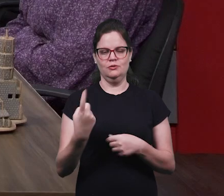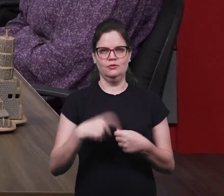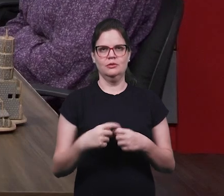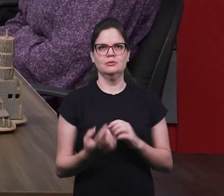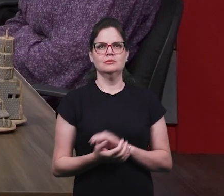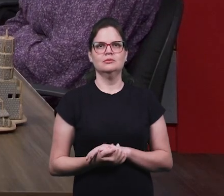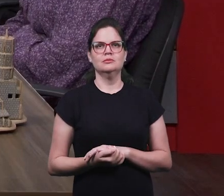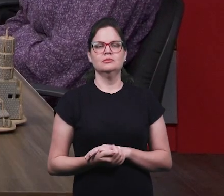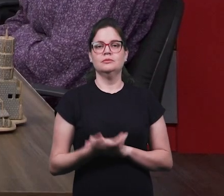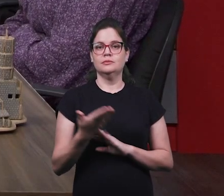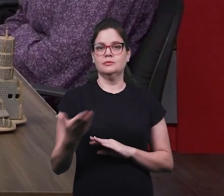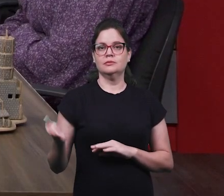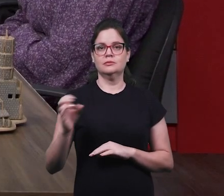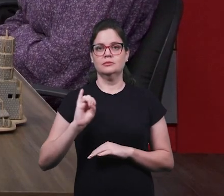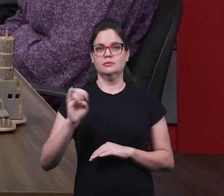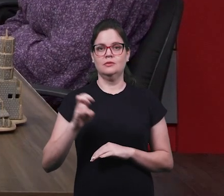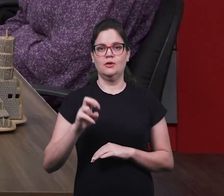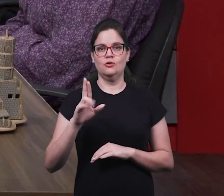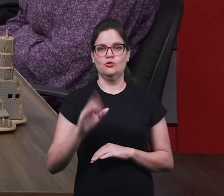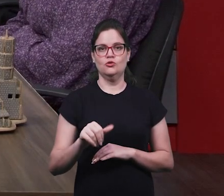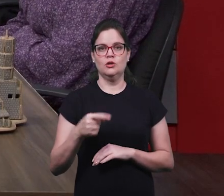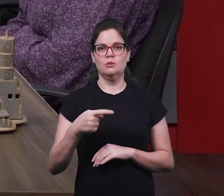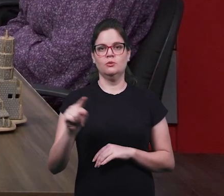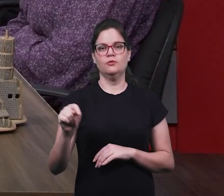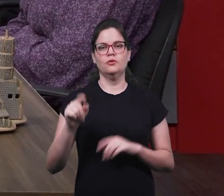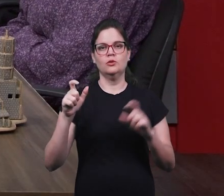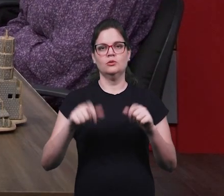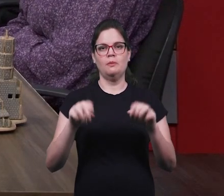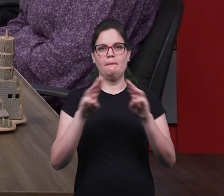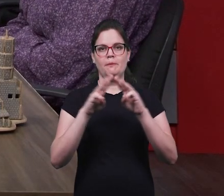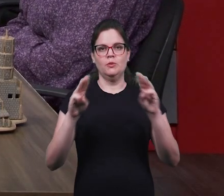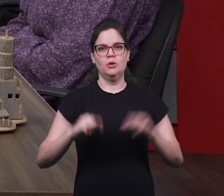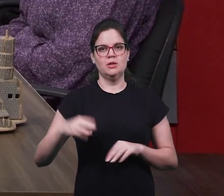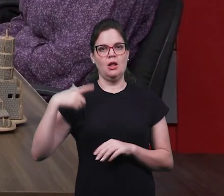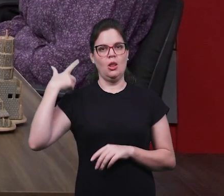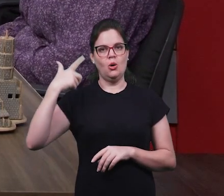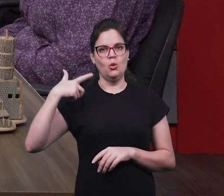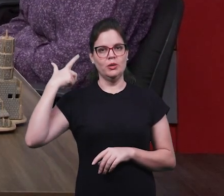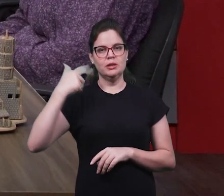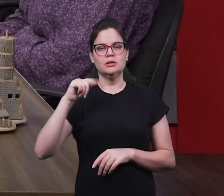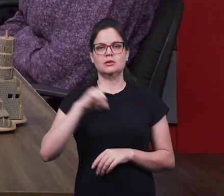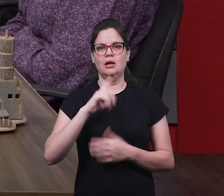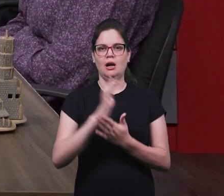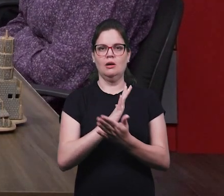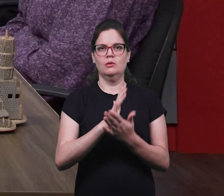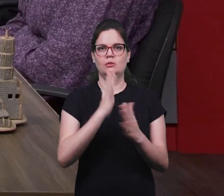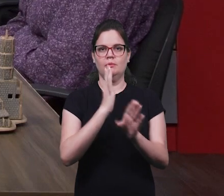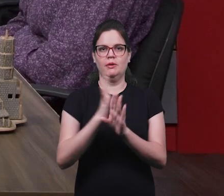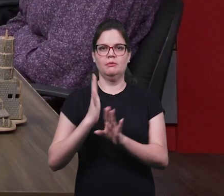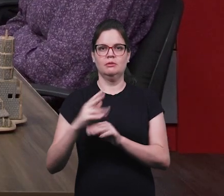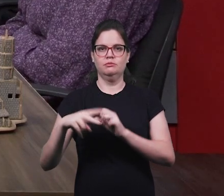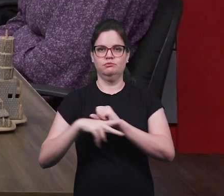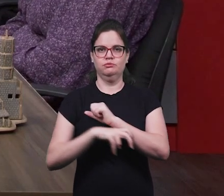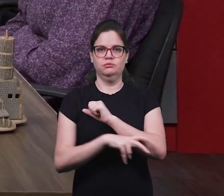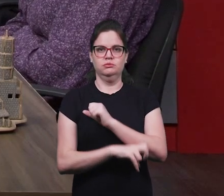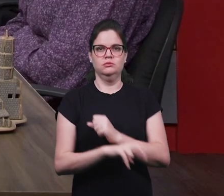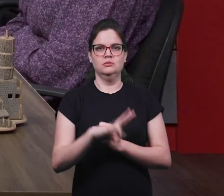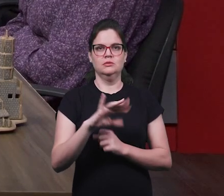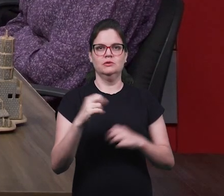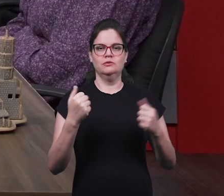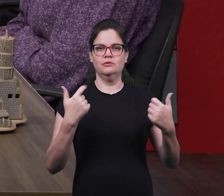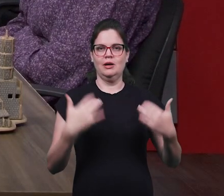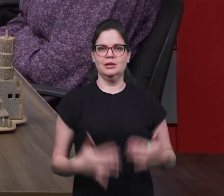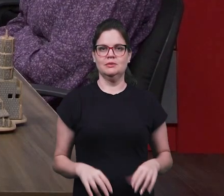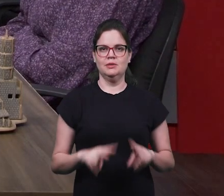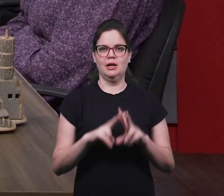Doutora Jurama foi lá no Museu de Londres e tem alguns achados, né? E vai falar